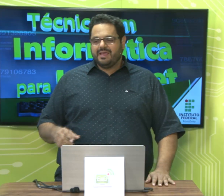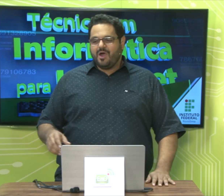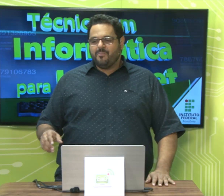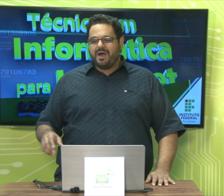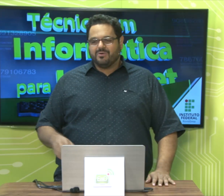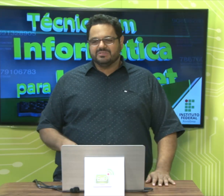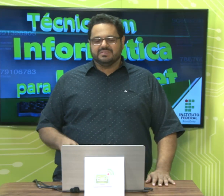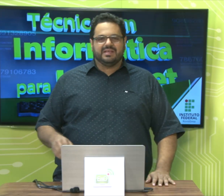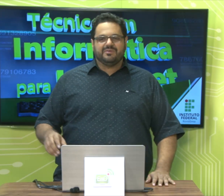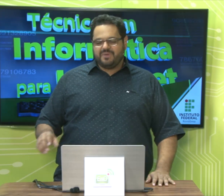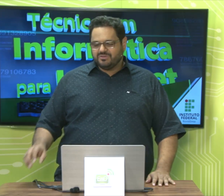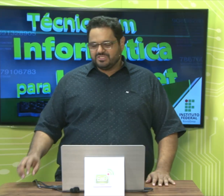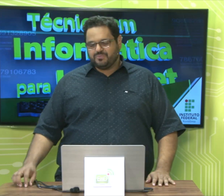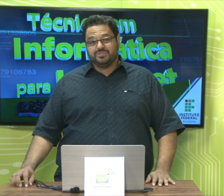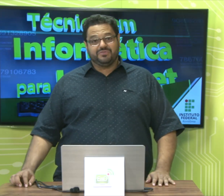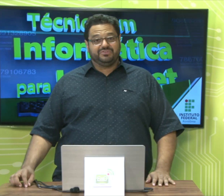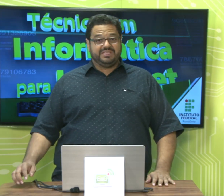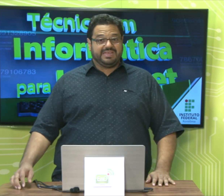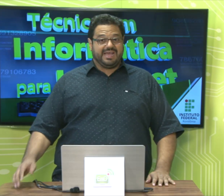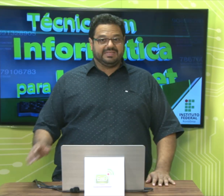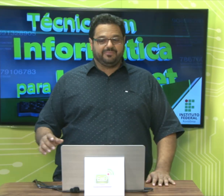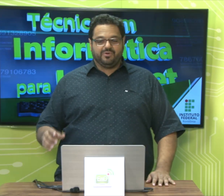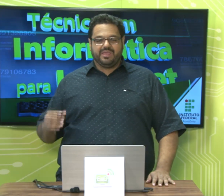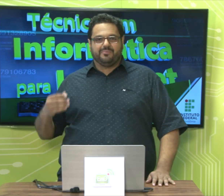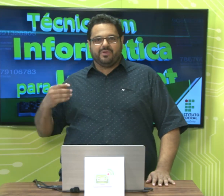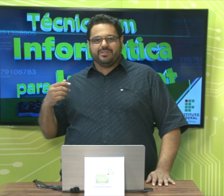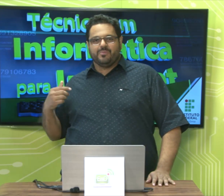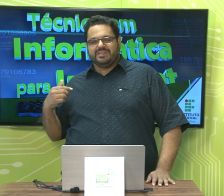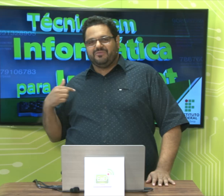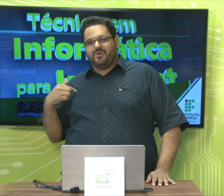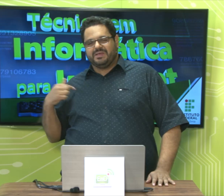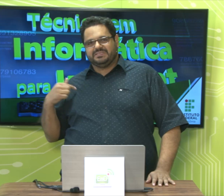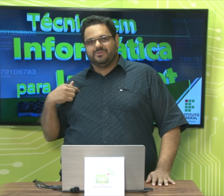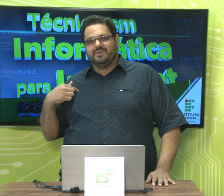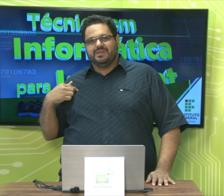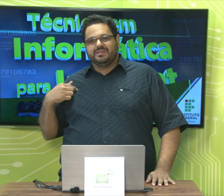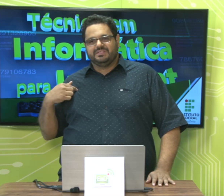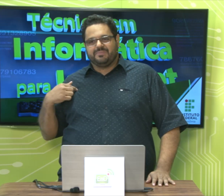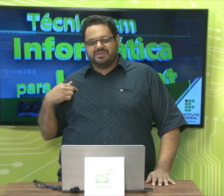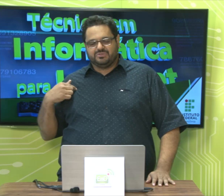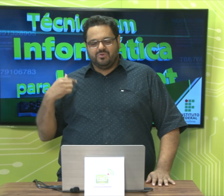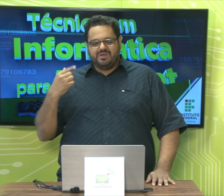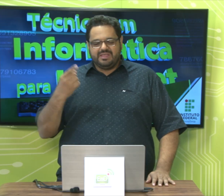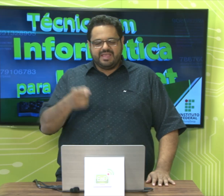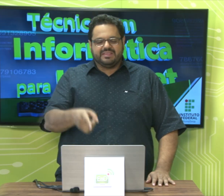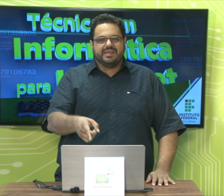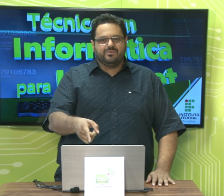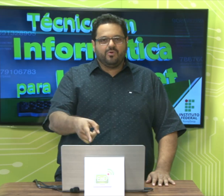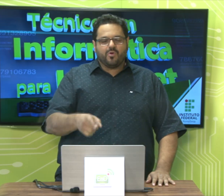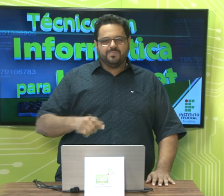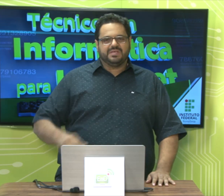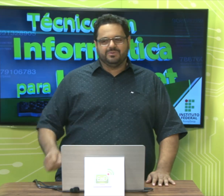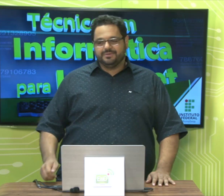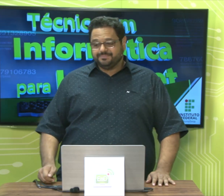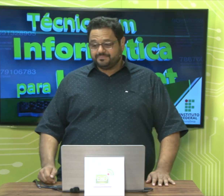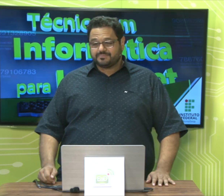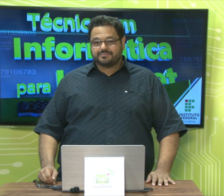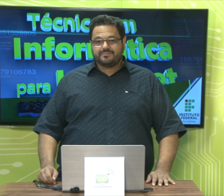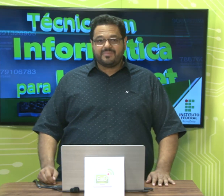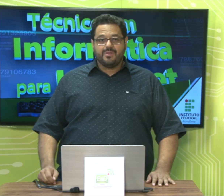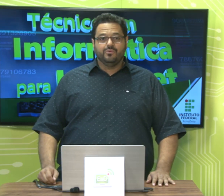tem um mouse, né? O mouse é um dispositivo de entrada. Por quê? Porque estou mandando informação da pessoa e entrando no